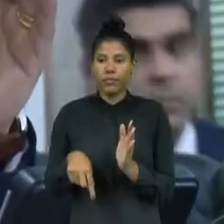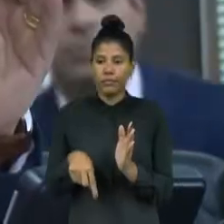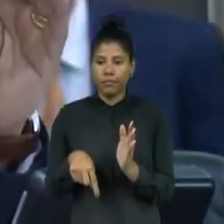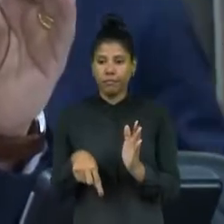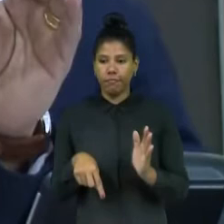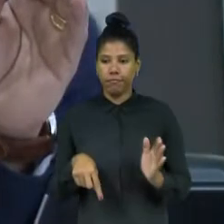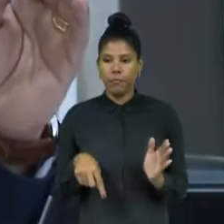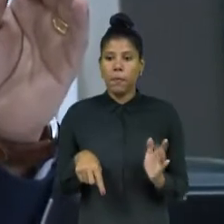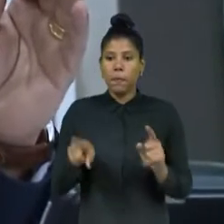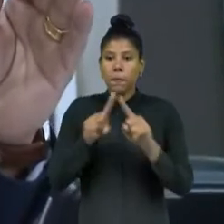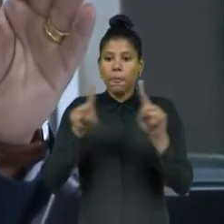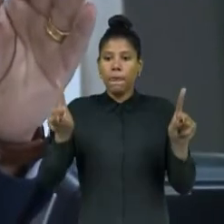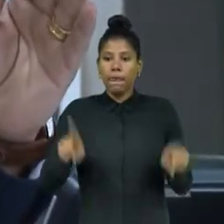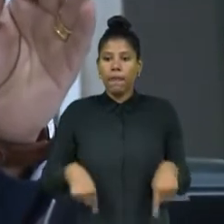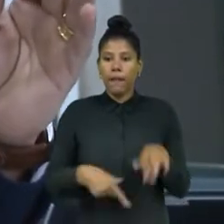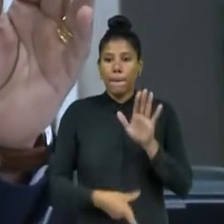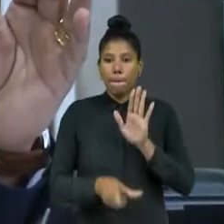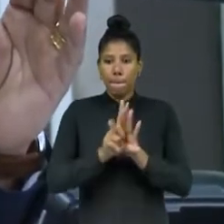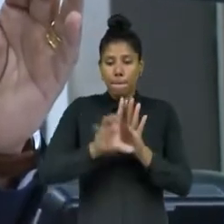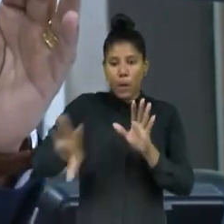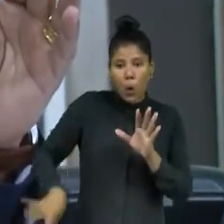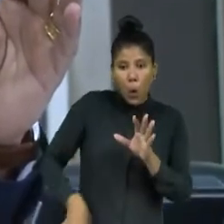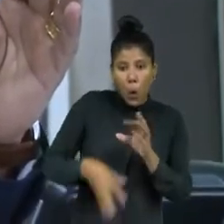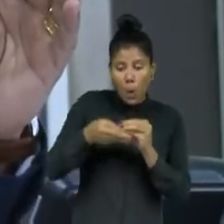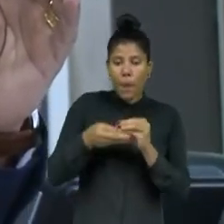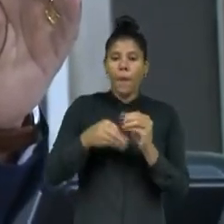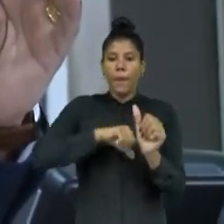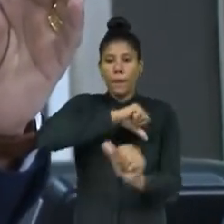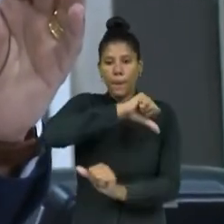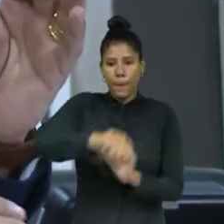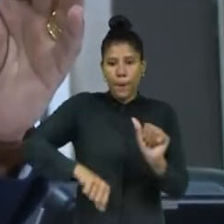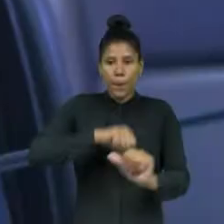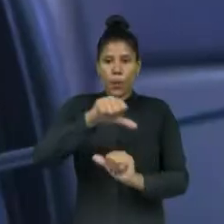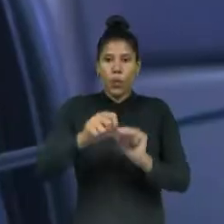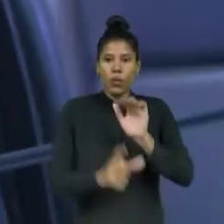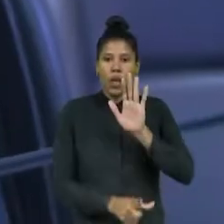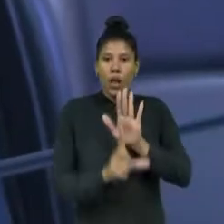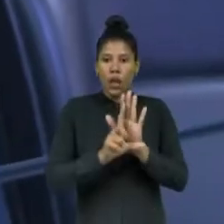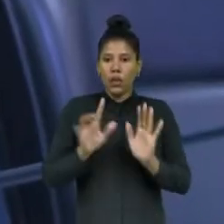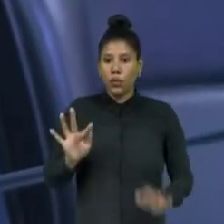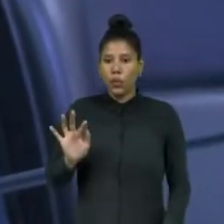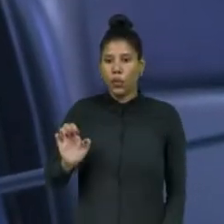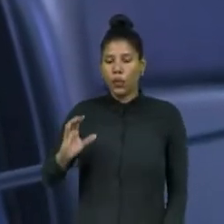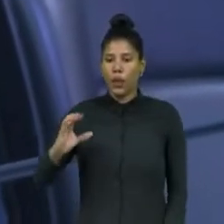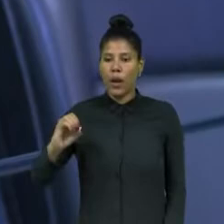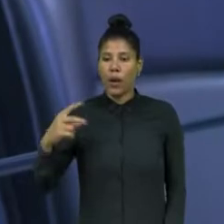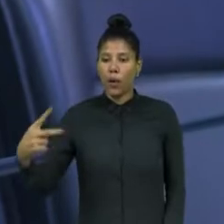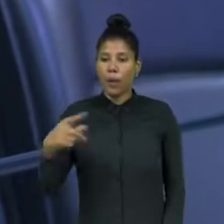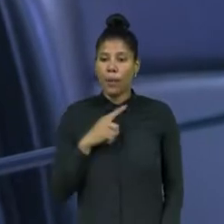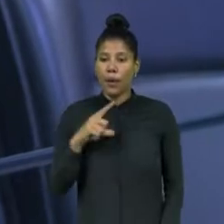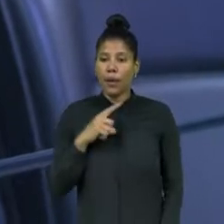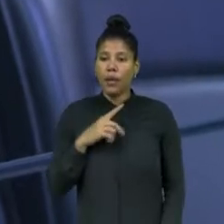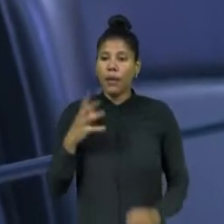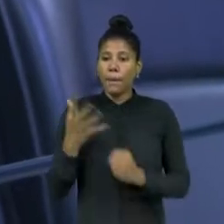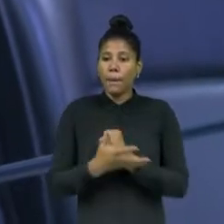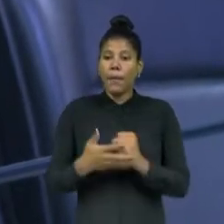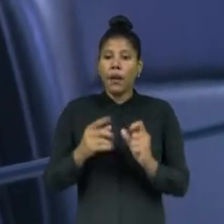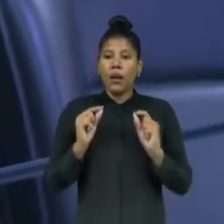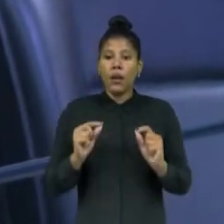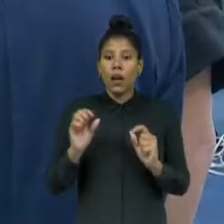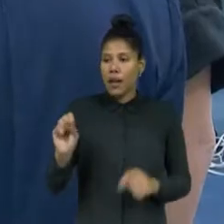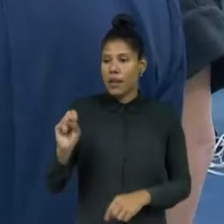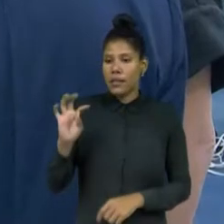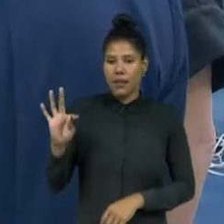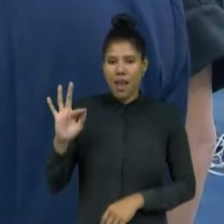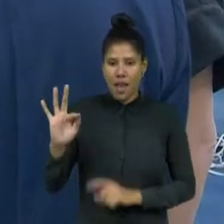um projeto de lei complementar que altera a legislação do FECOP. O texto tem como base uma decisão do Supremo Tribunal